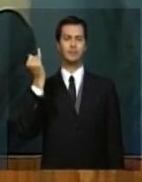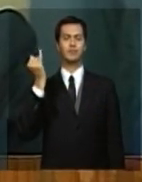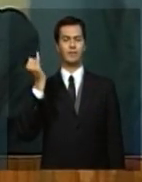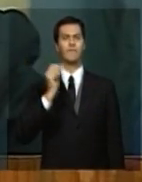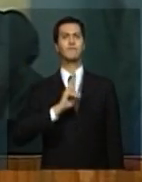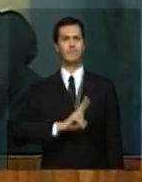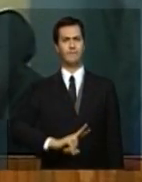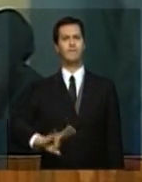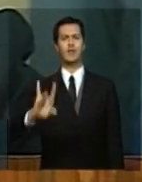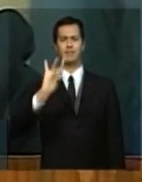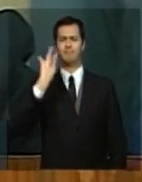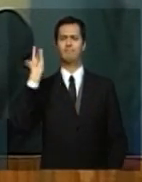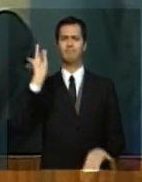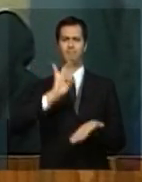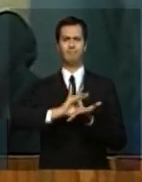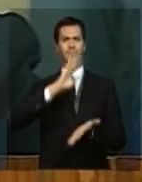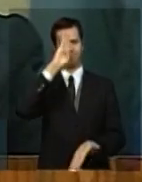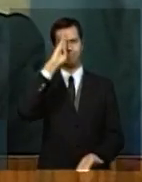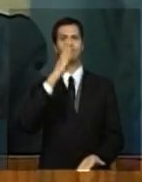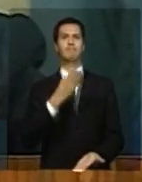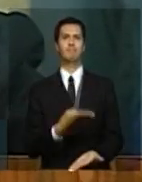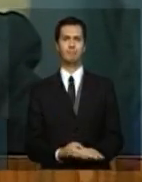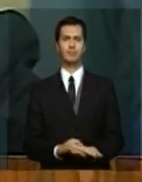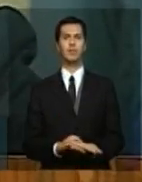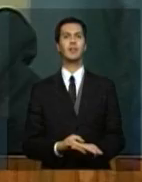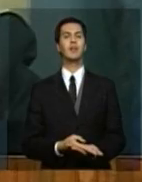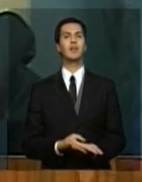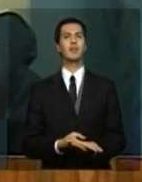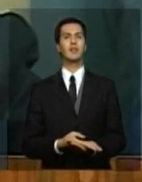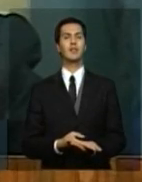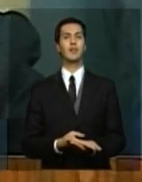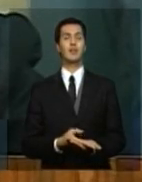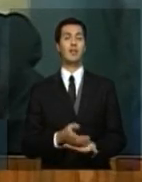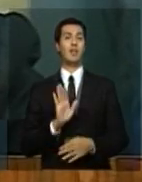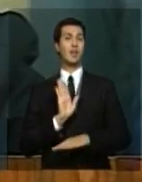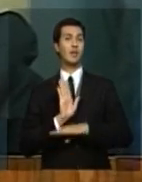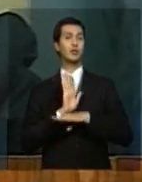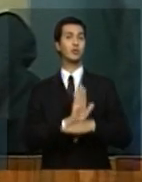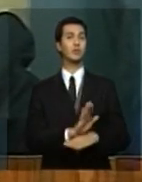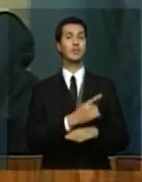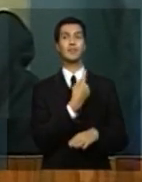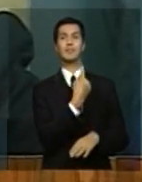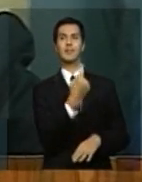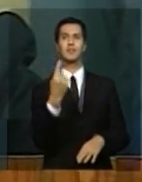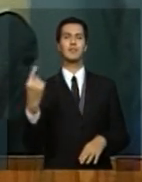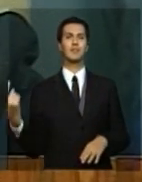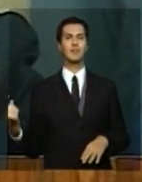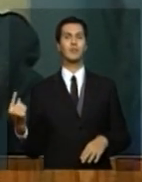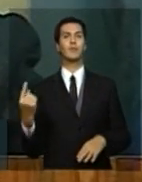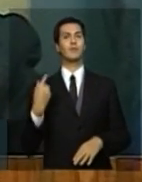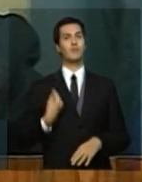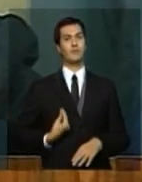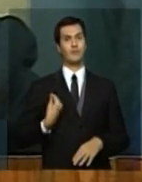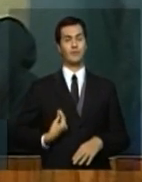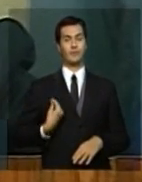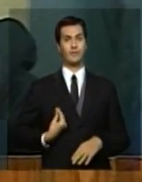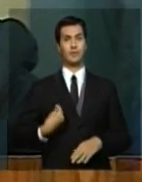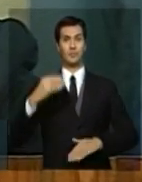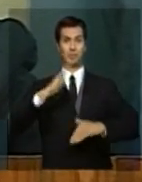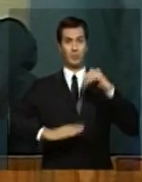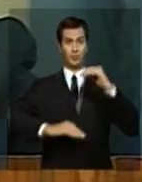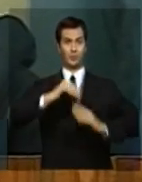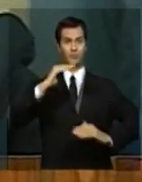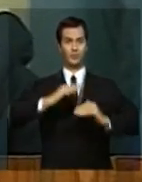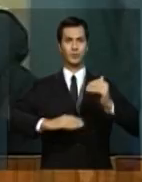vai Sem dúvida nenhuma abrir uma avenida muito M grande na vida profissional de